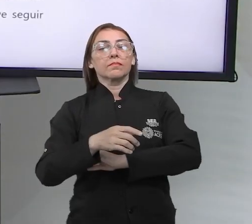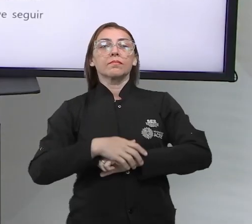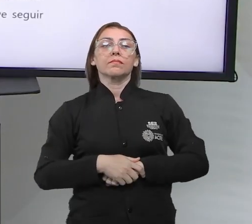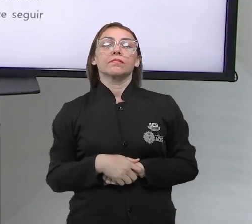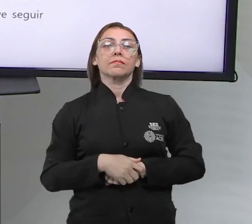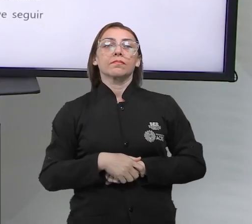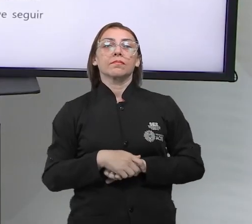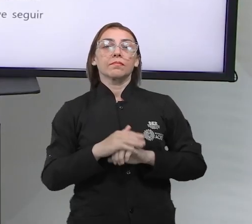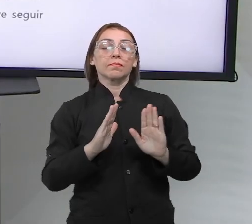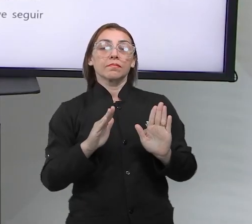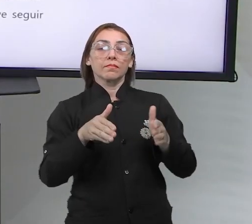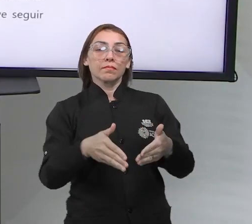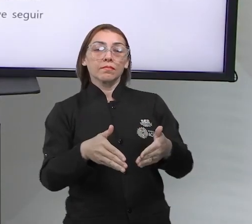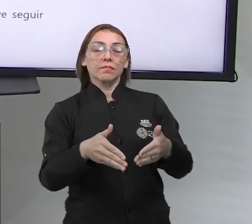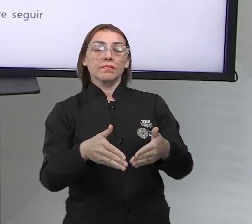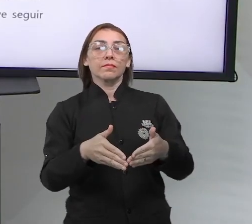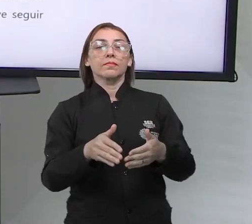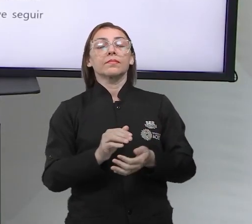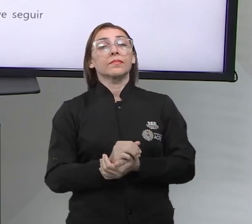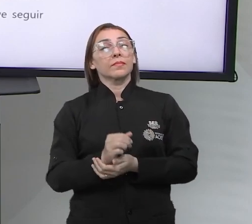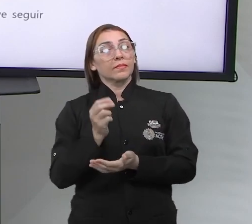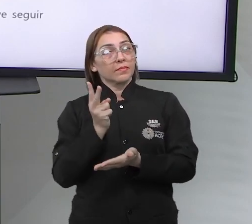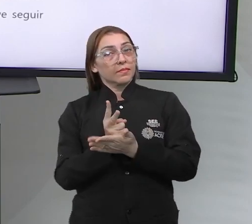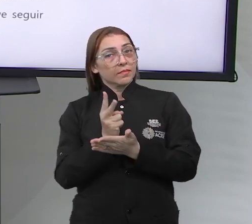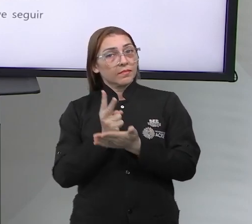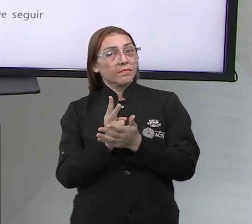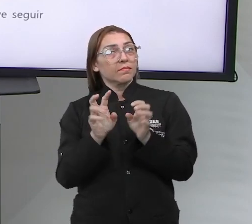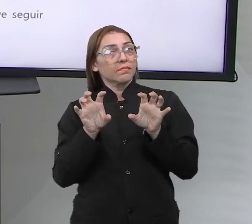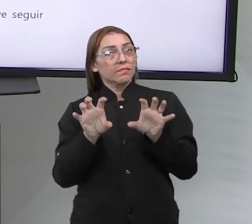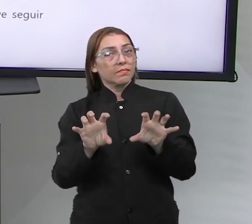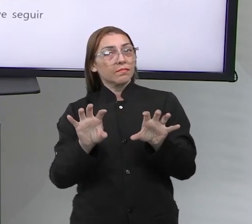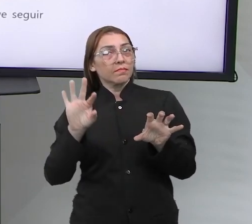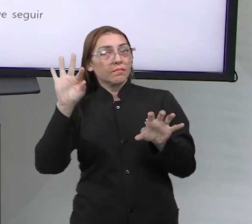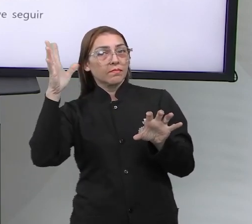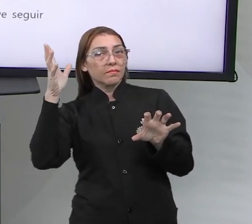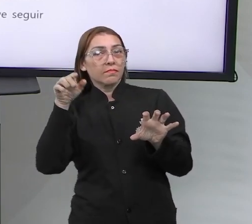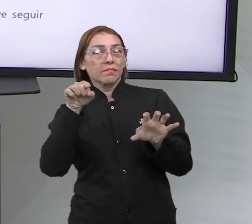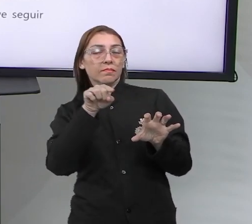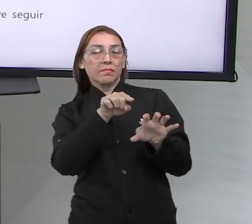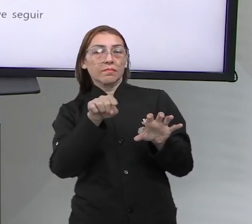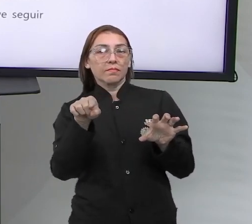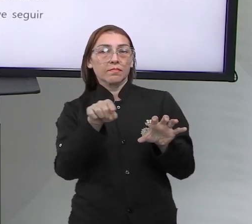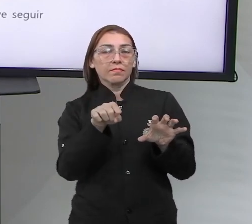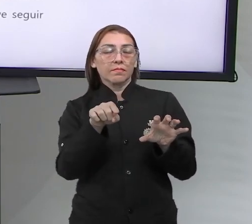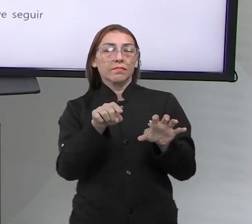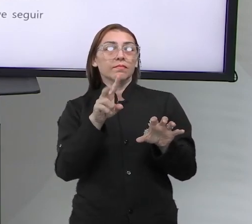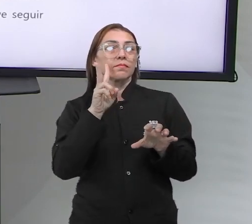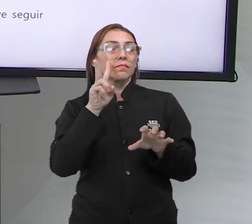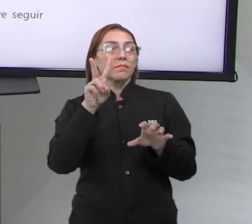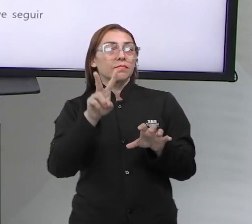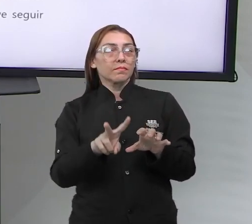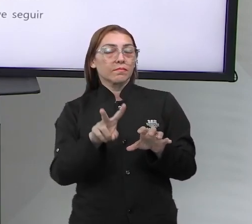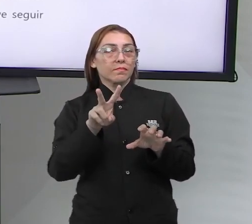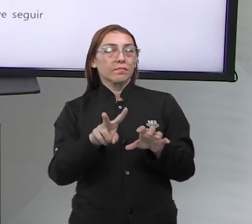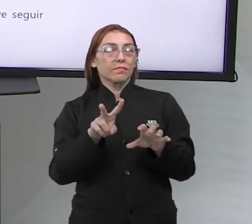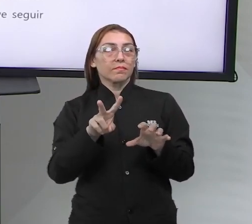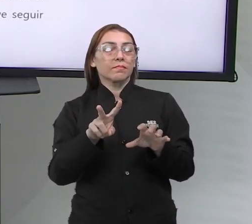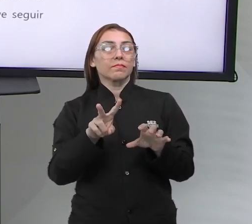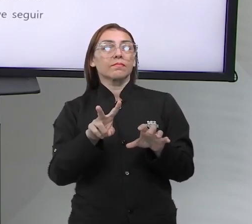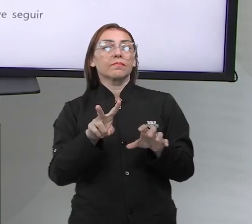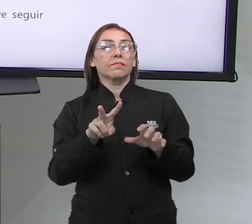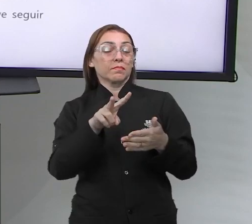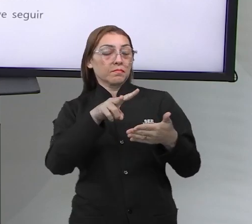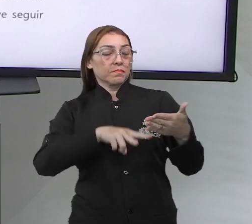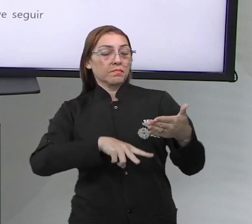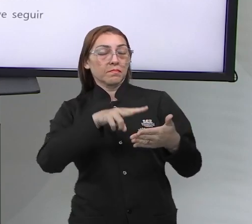vamos atentar ao seguinte fato. Sempre foi assim? Vocês acabaram, de ver e ouvir uma